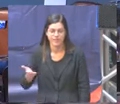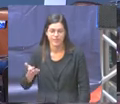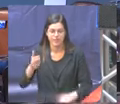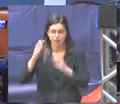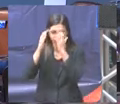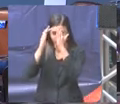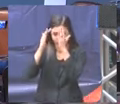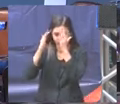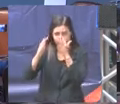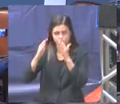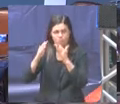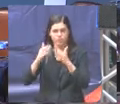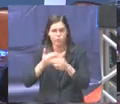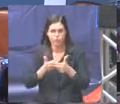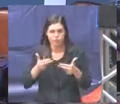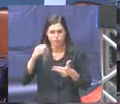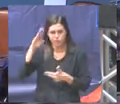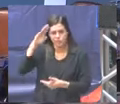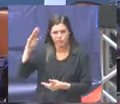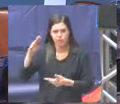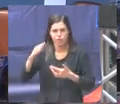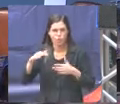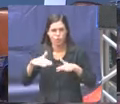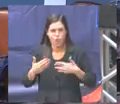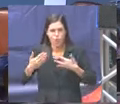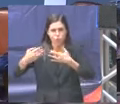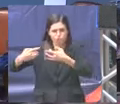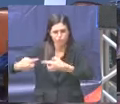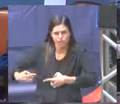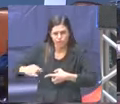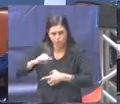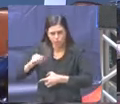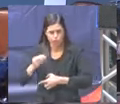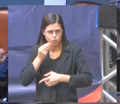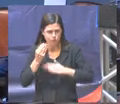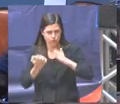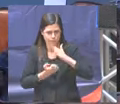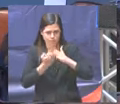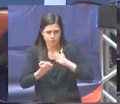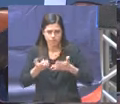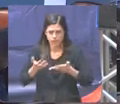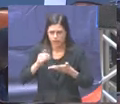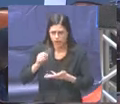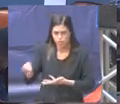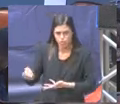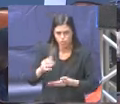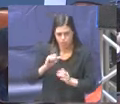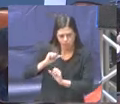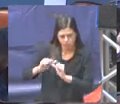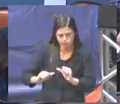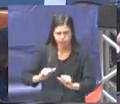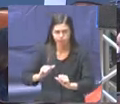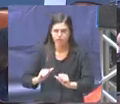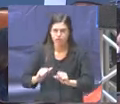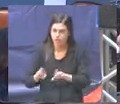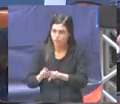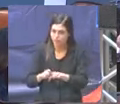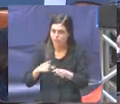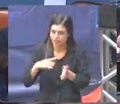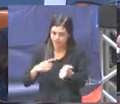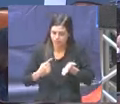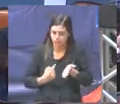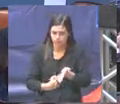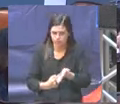questões centrais. Quais são os desafios e oportunidades que vêm para as empresas que buscam inovar sem deixar de lado o compromisso com a